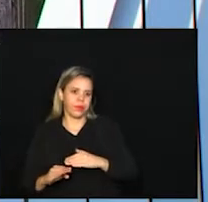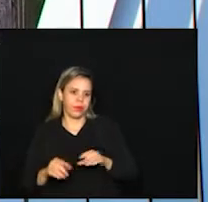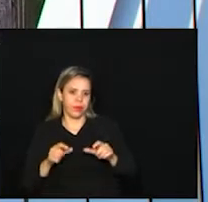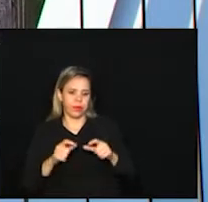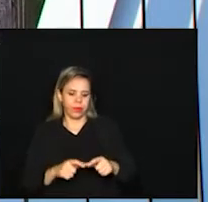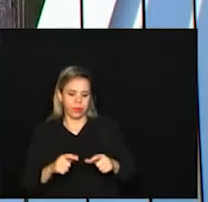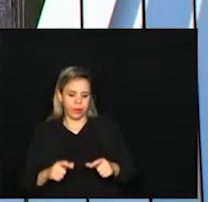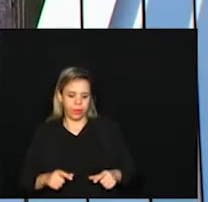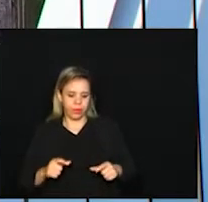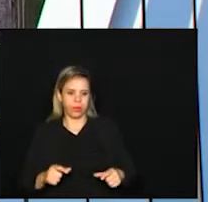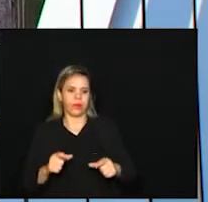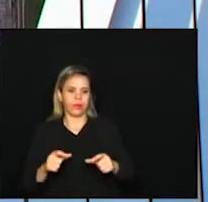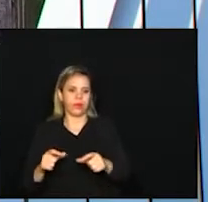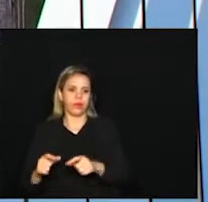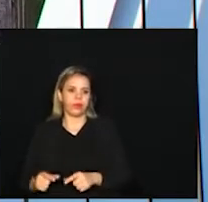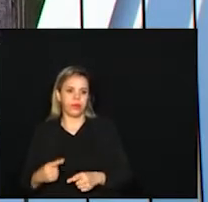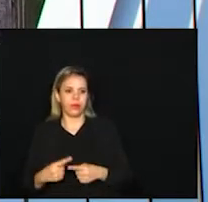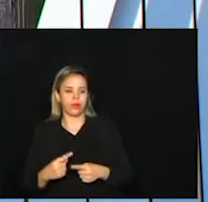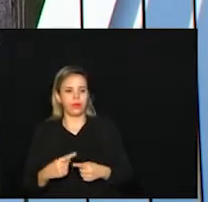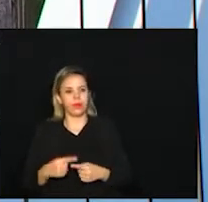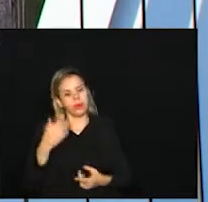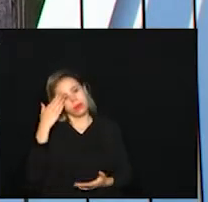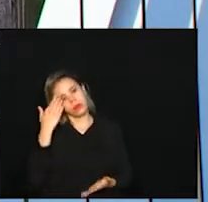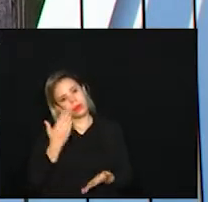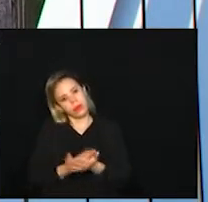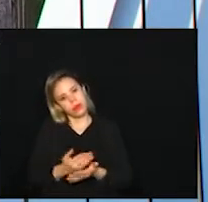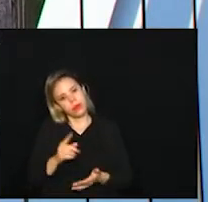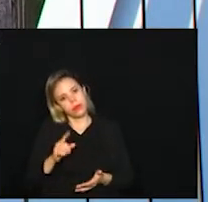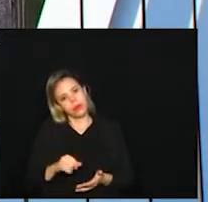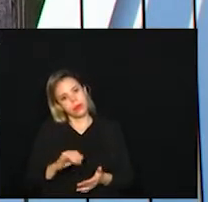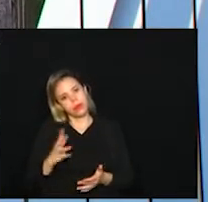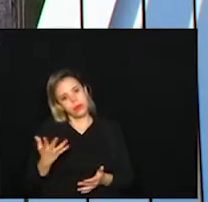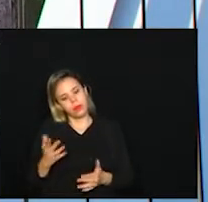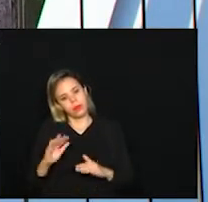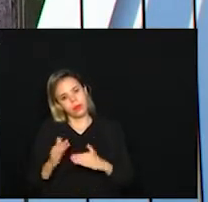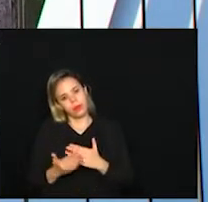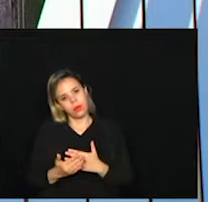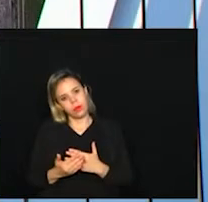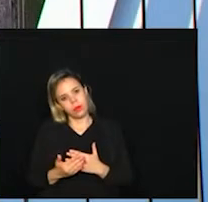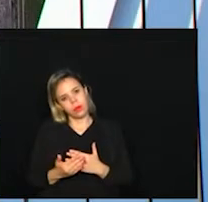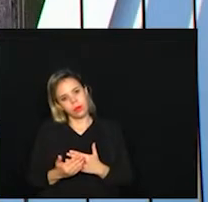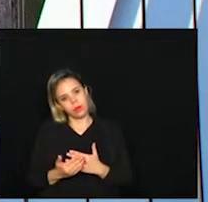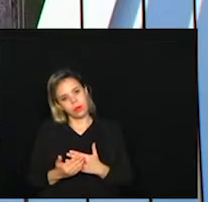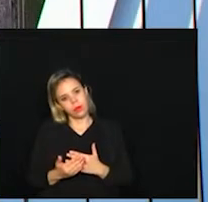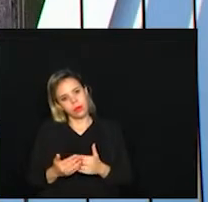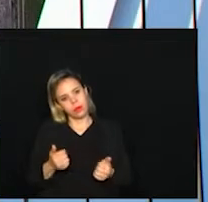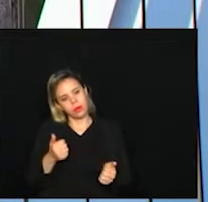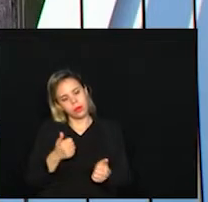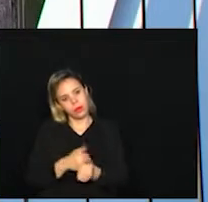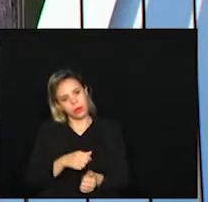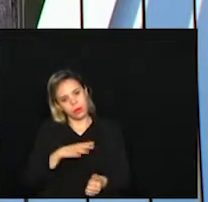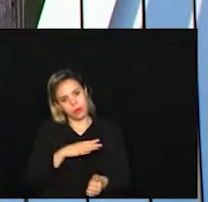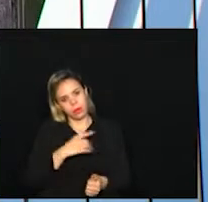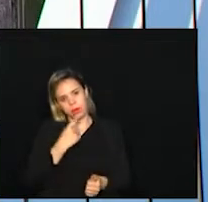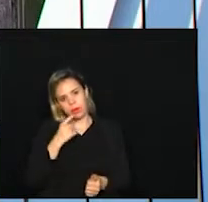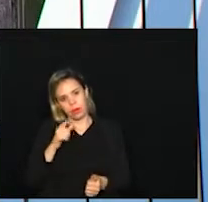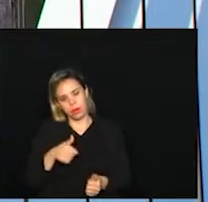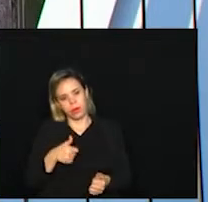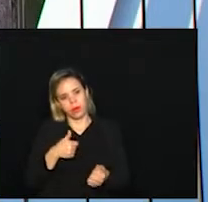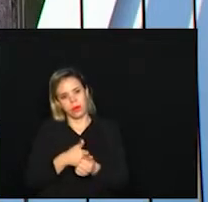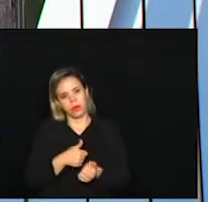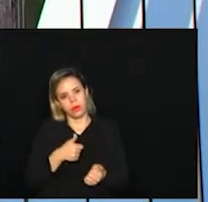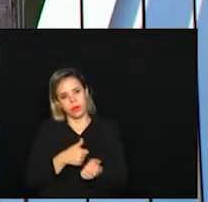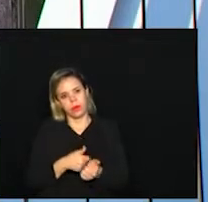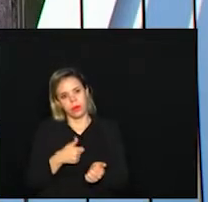de blocos enfim porque acreditam assim que como são bairros no extremo do município eles estão muito